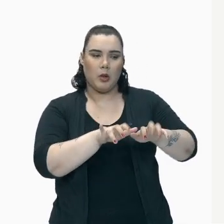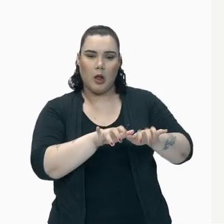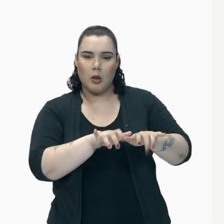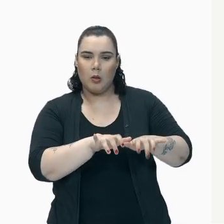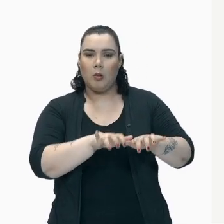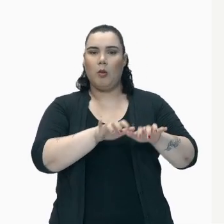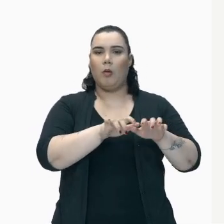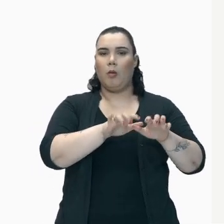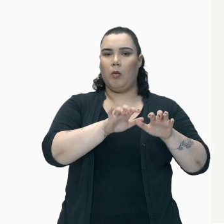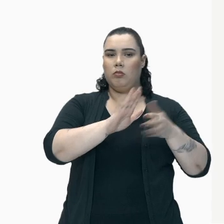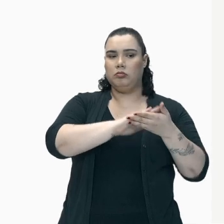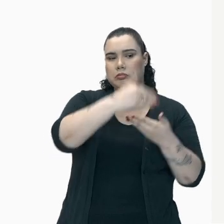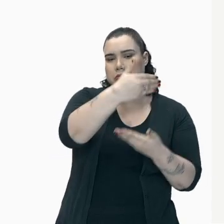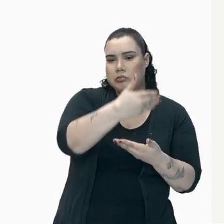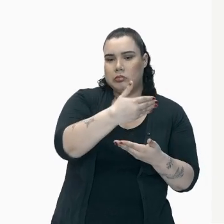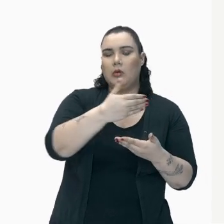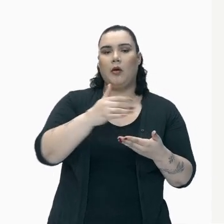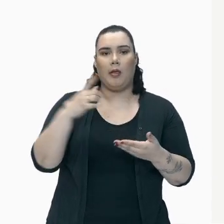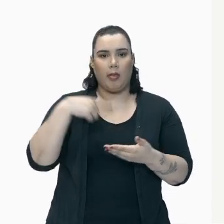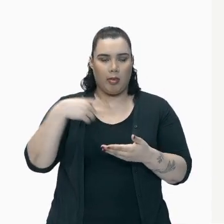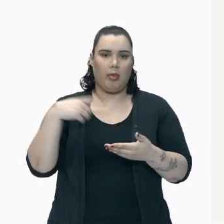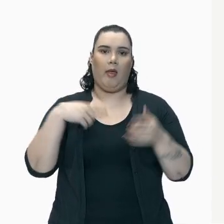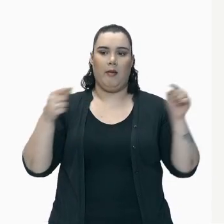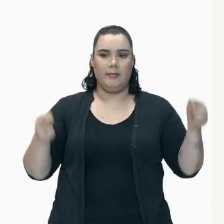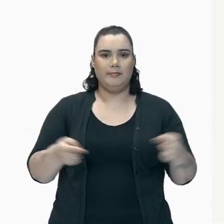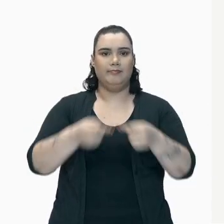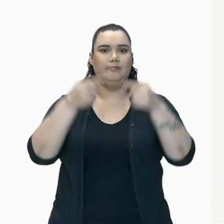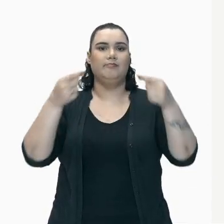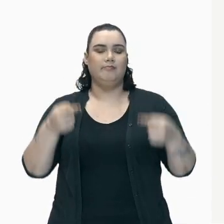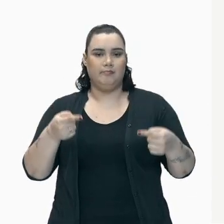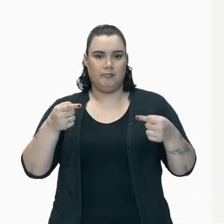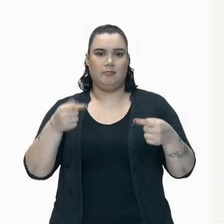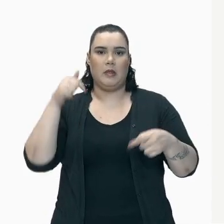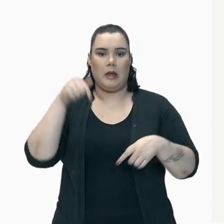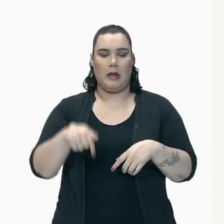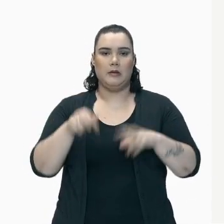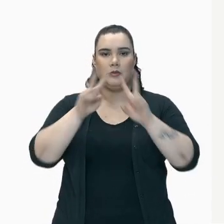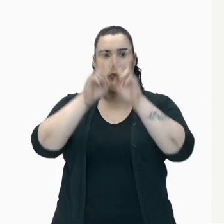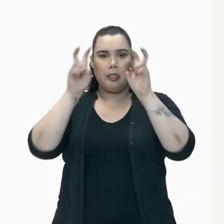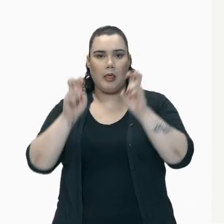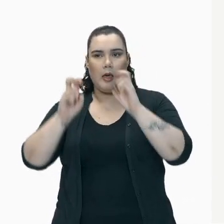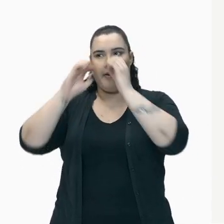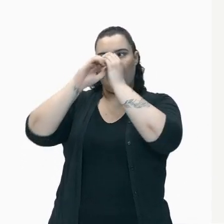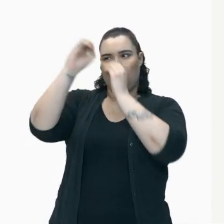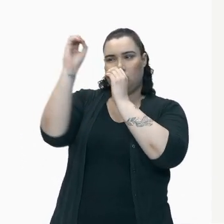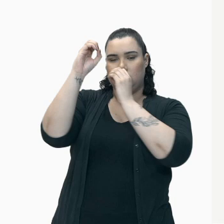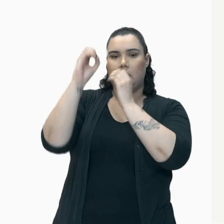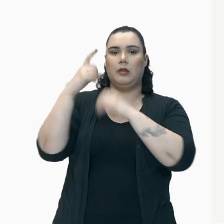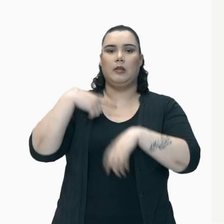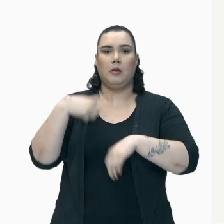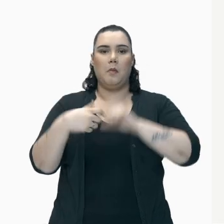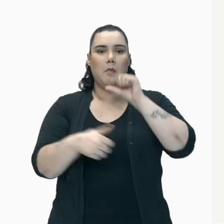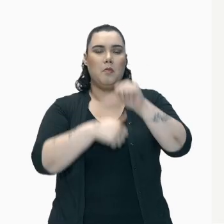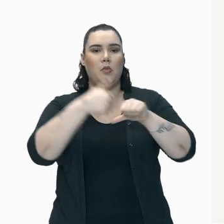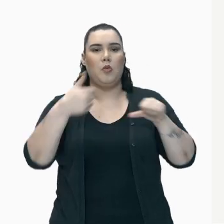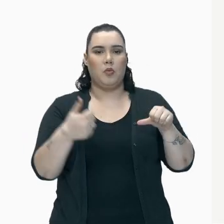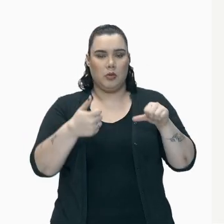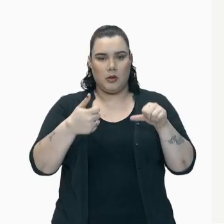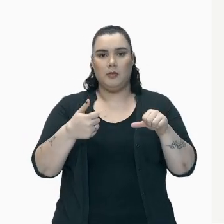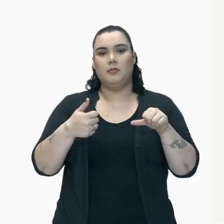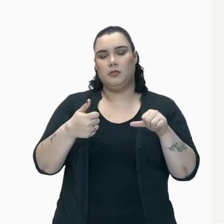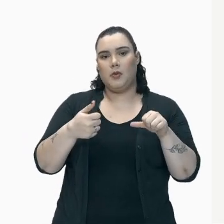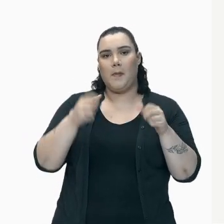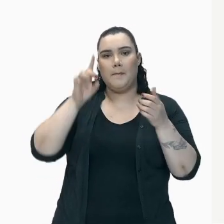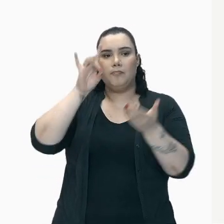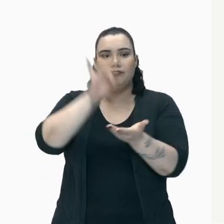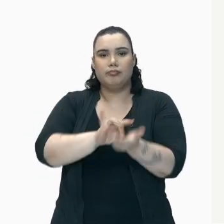ajudou demais nessa passagem da astronomia mais lendária, né, mais do senso comum, para a